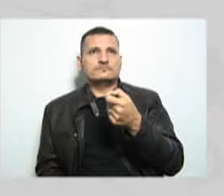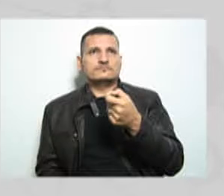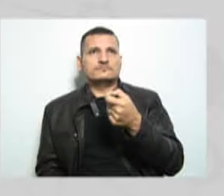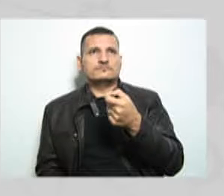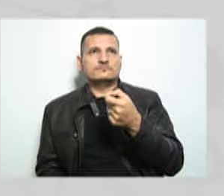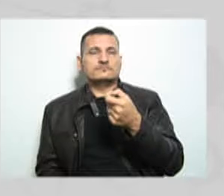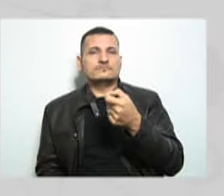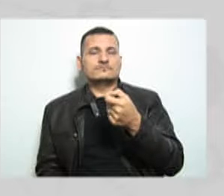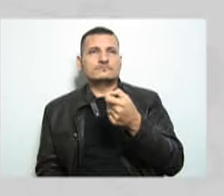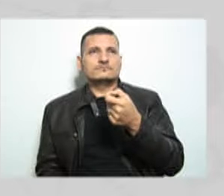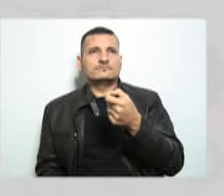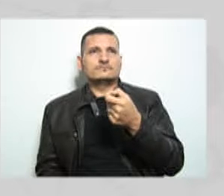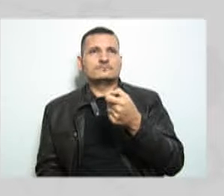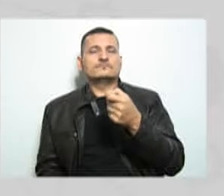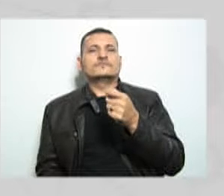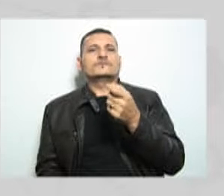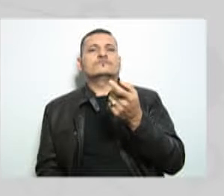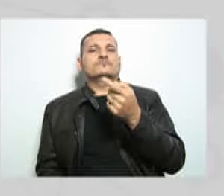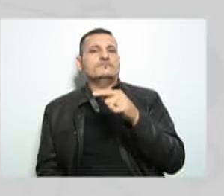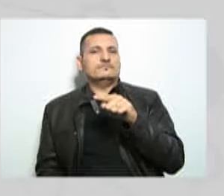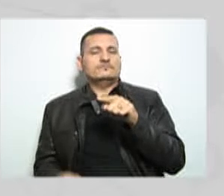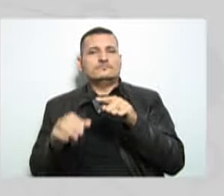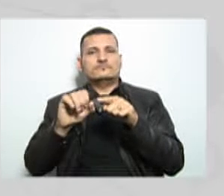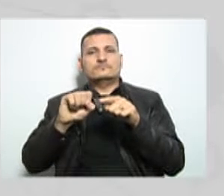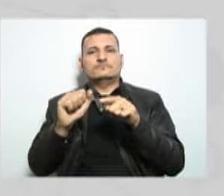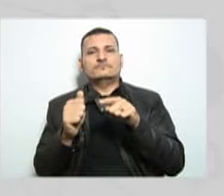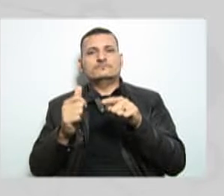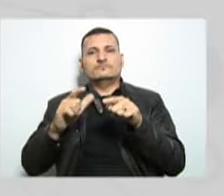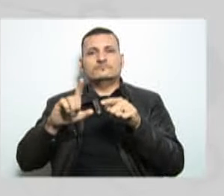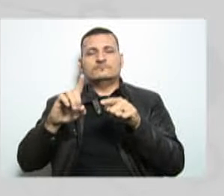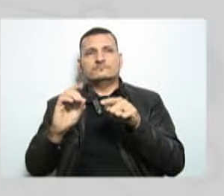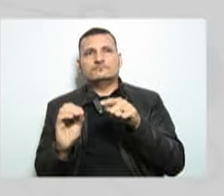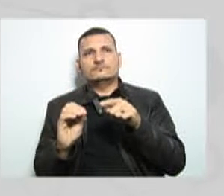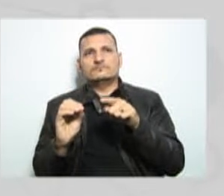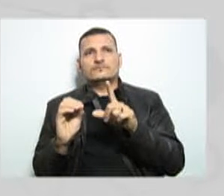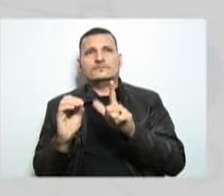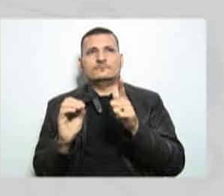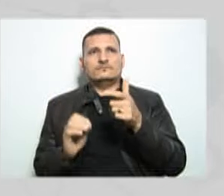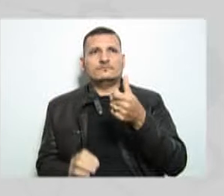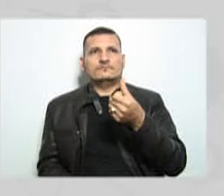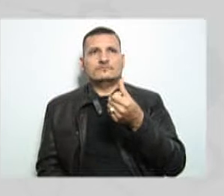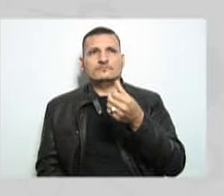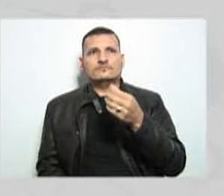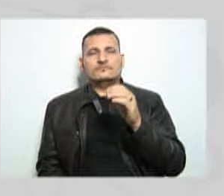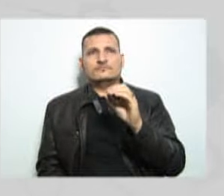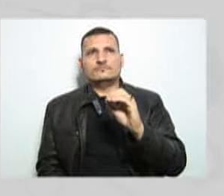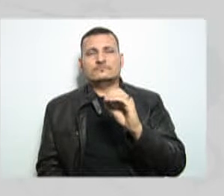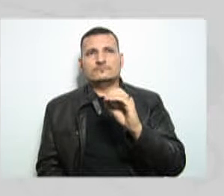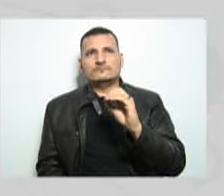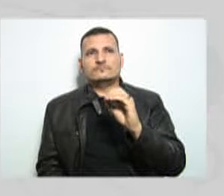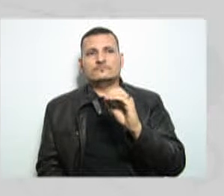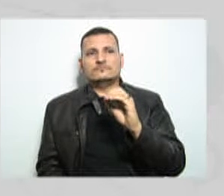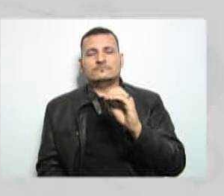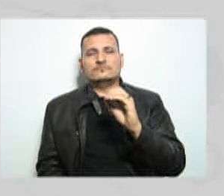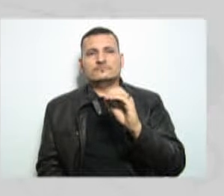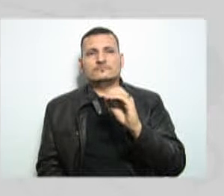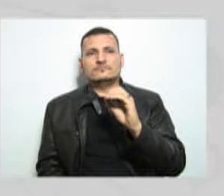Vou lá e pego o meu saldo. Se eu tinha 60, aqui não era a unidade, vai